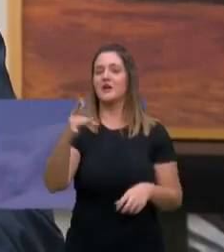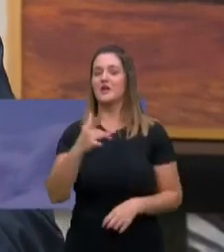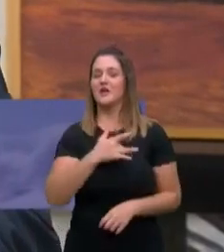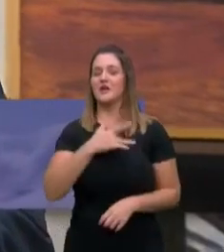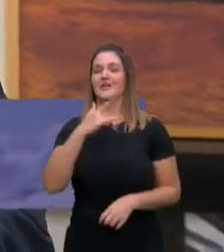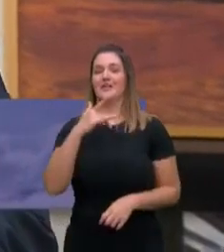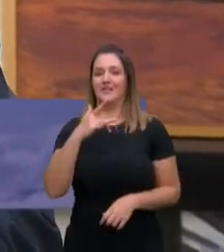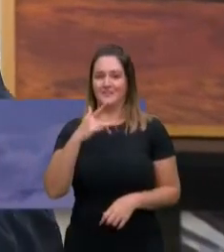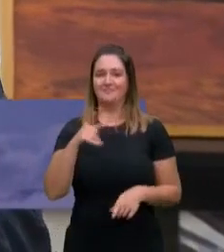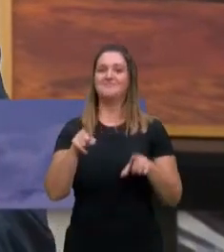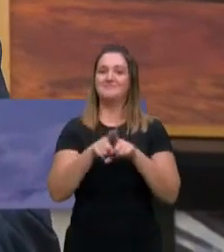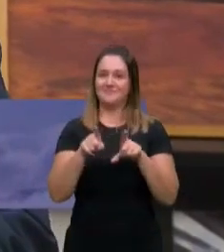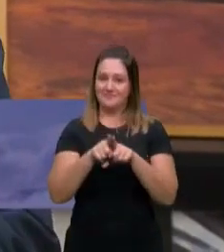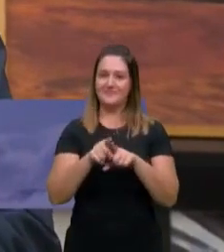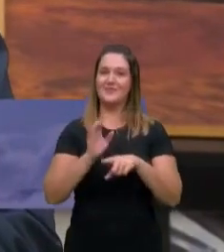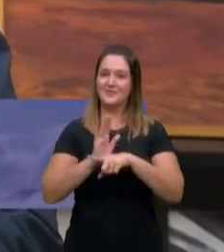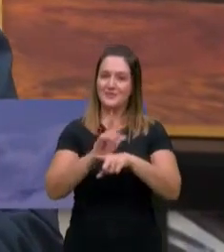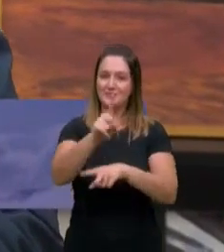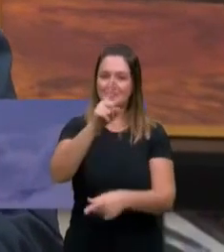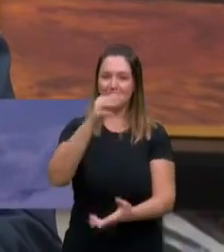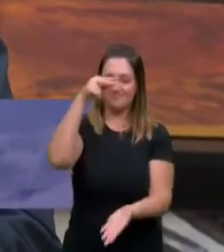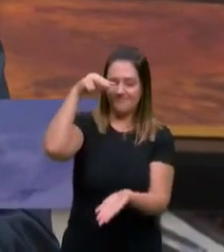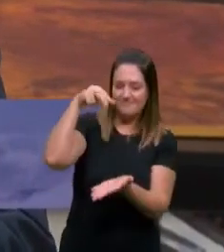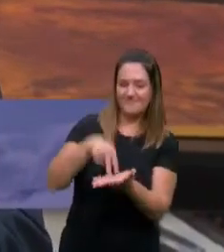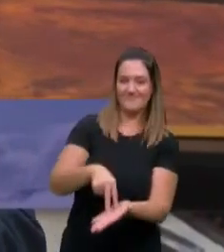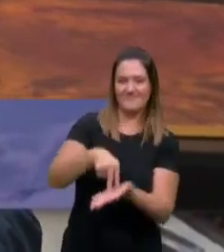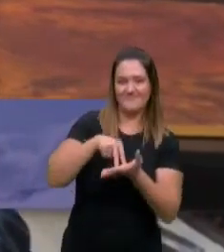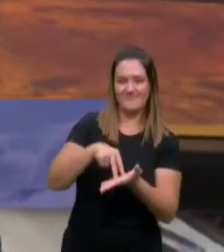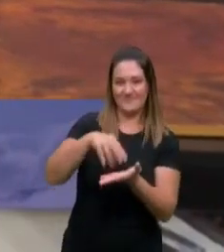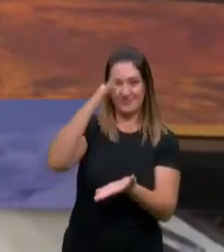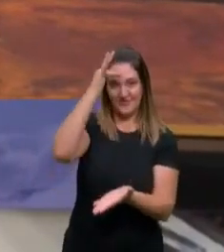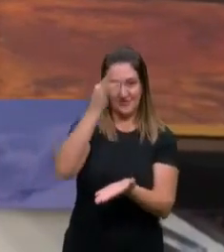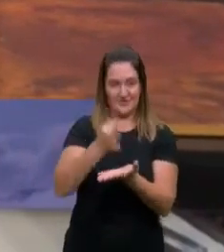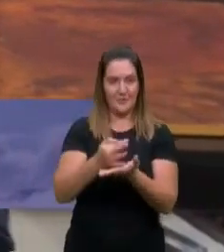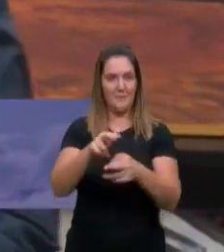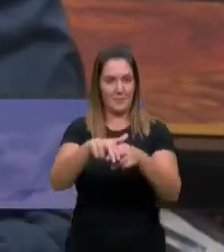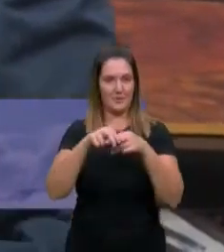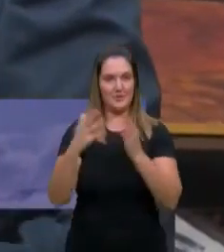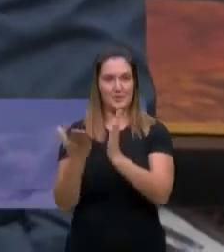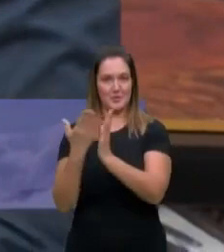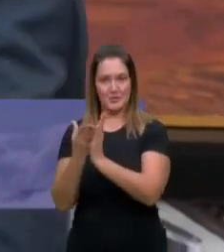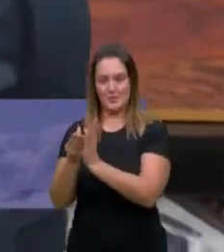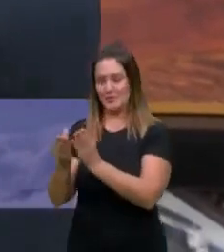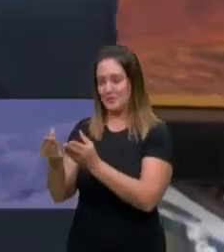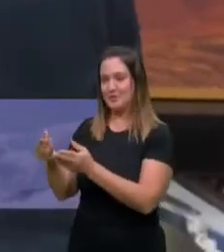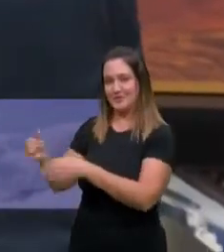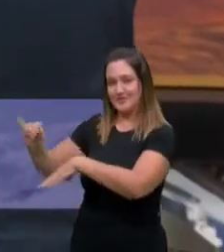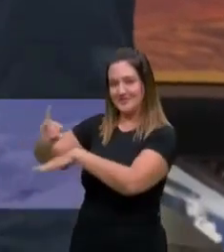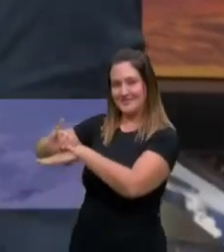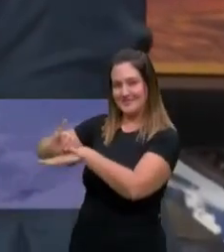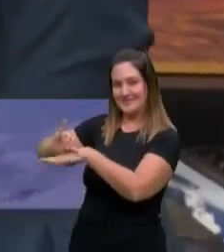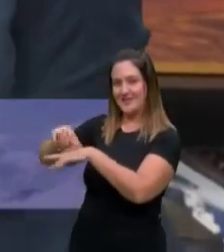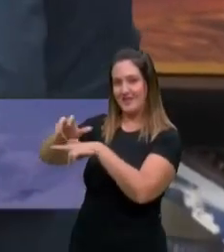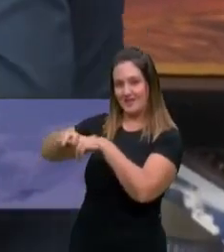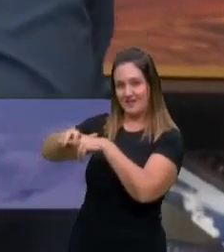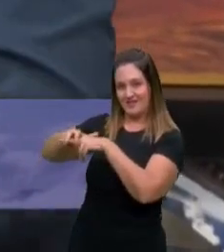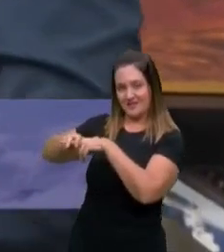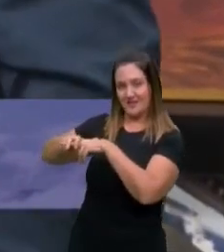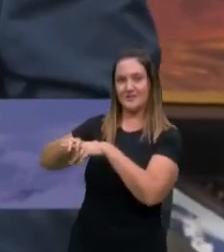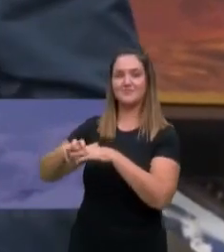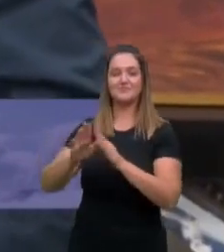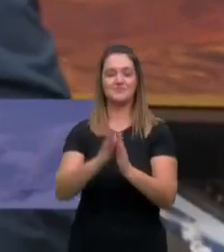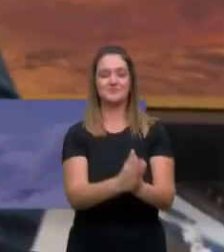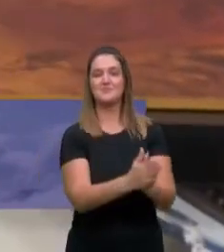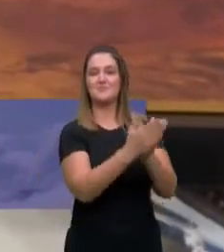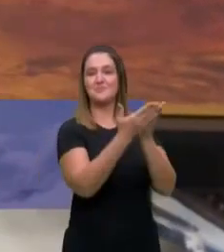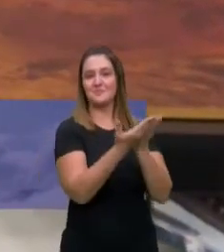muito com o seu coração e vai mexer também com a sua fé. Por isso, eu quero agora colocar esse curso bíblico aqui na minha cadeira e